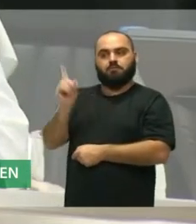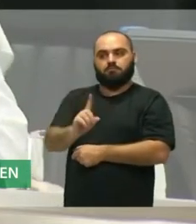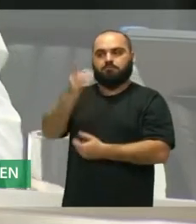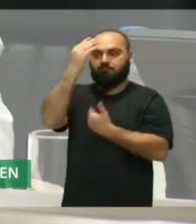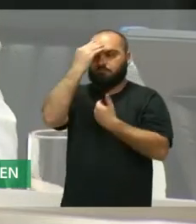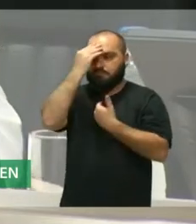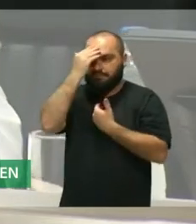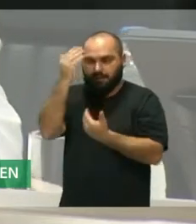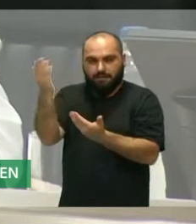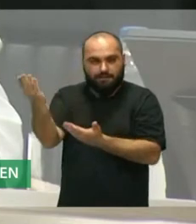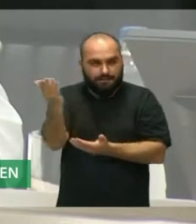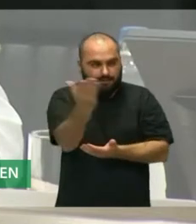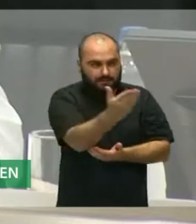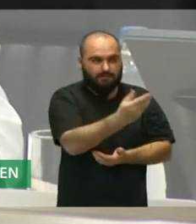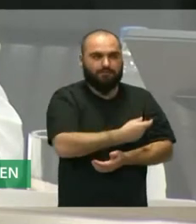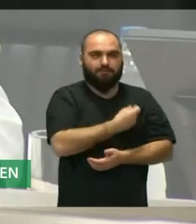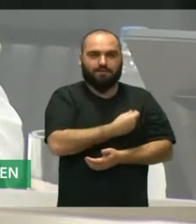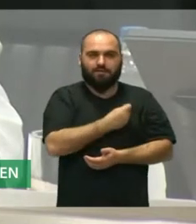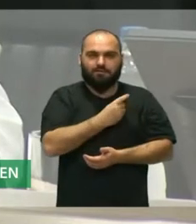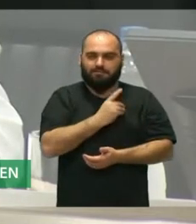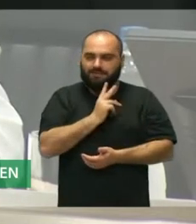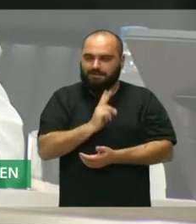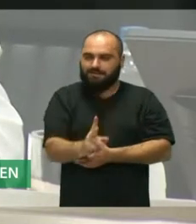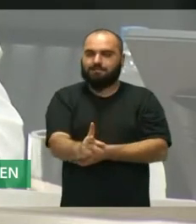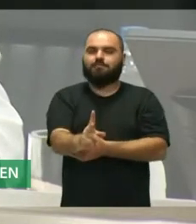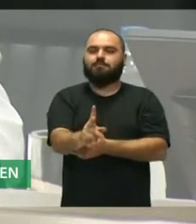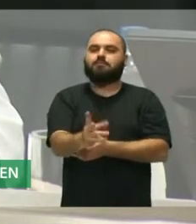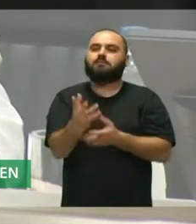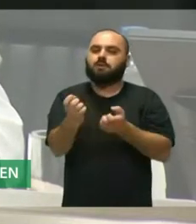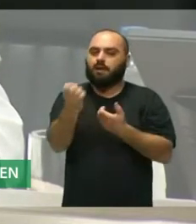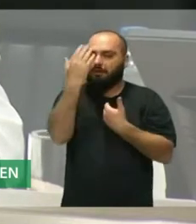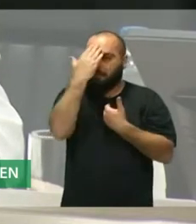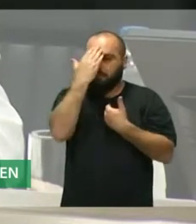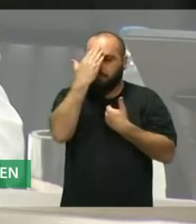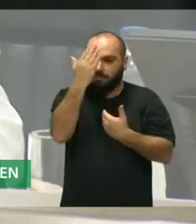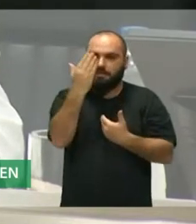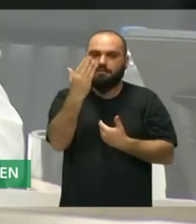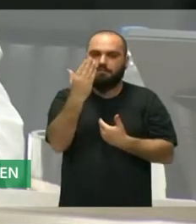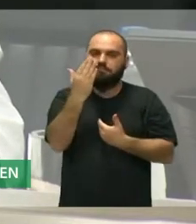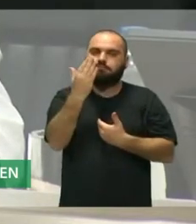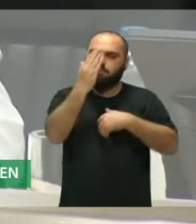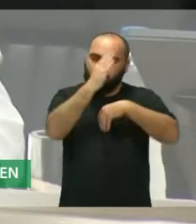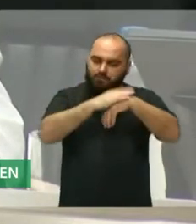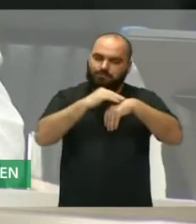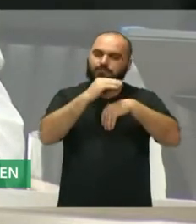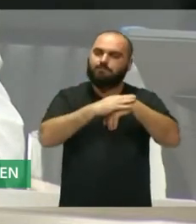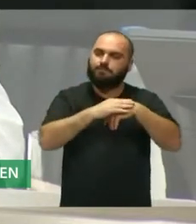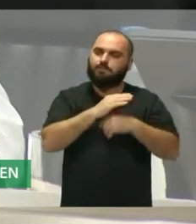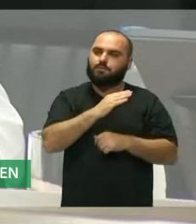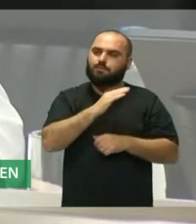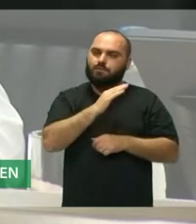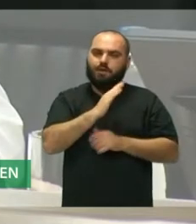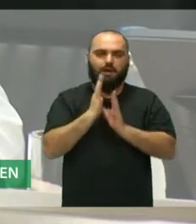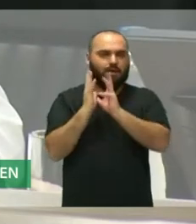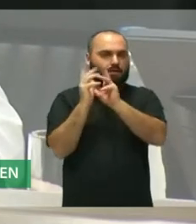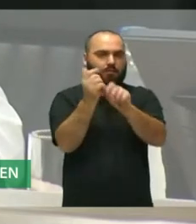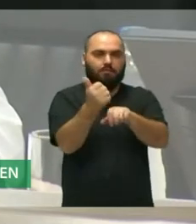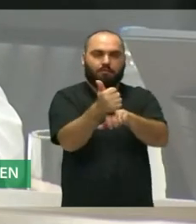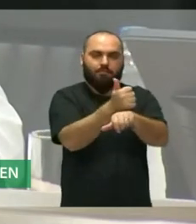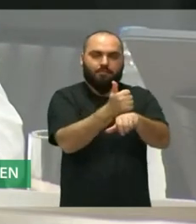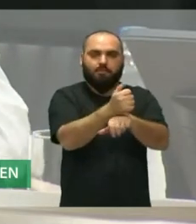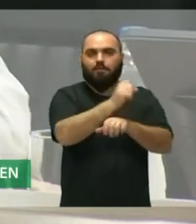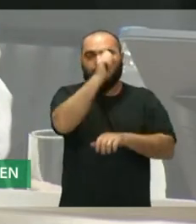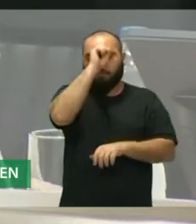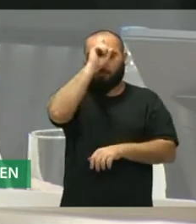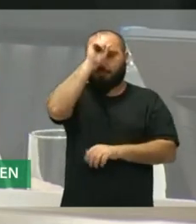obrigada pela presença de todos e quero fazer assim, um agradecimento bastante sincero a todos os profissionais do Marieta que